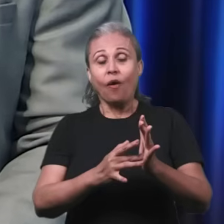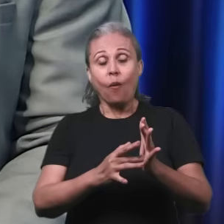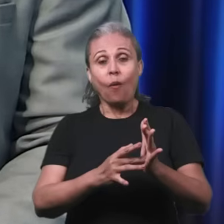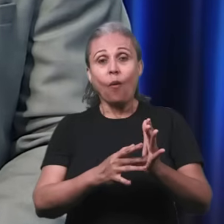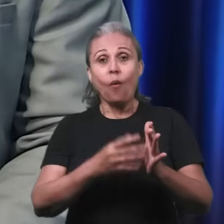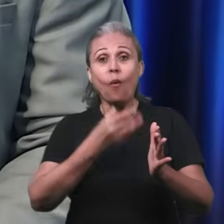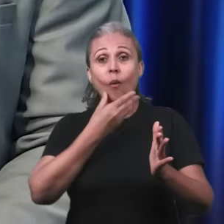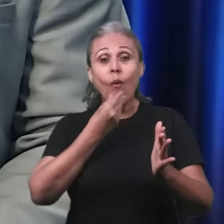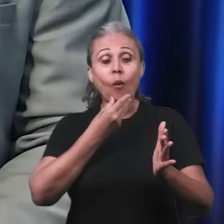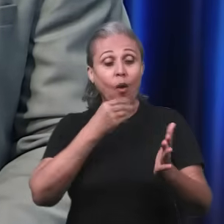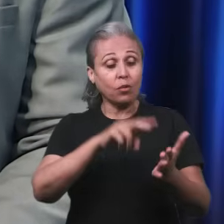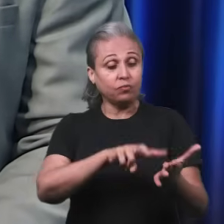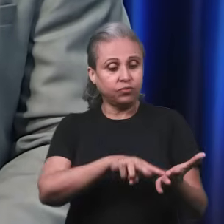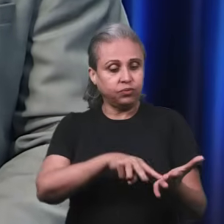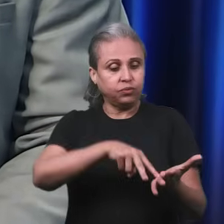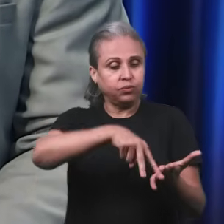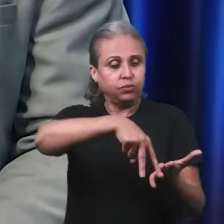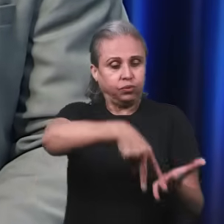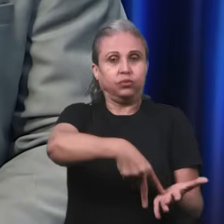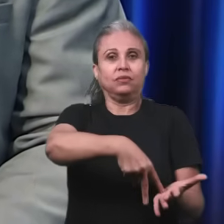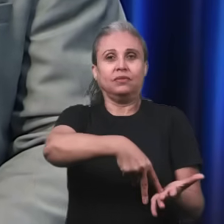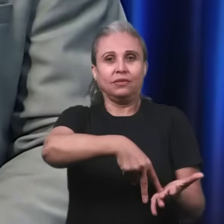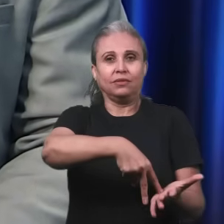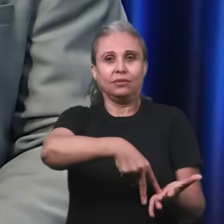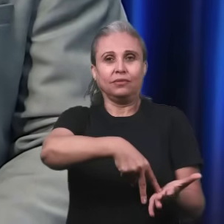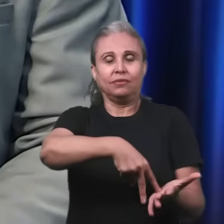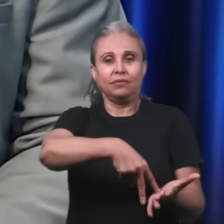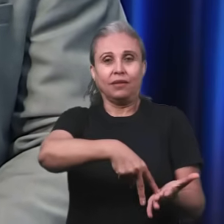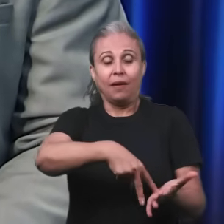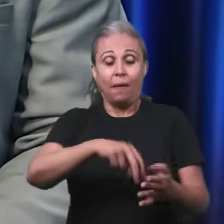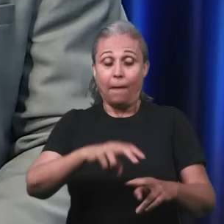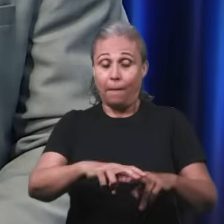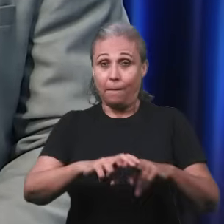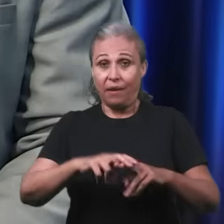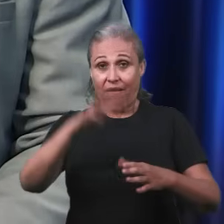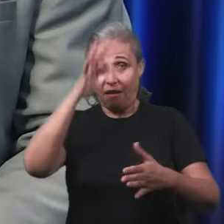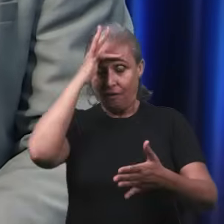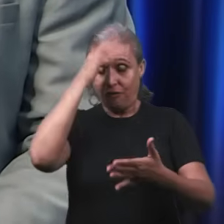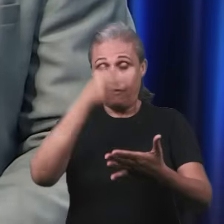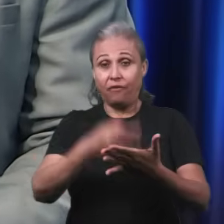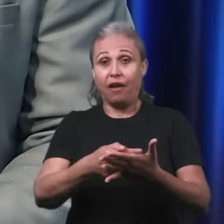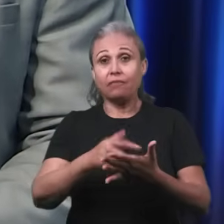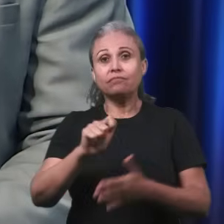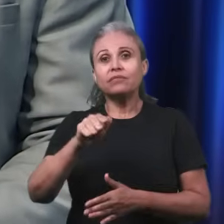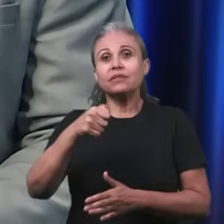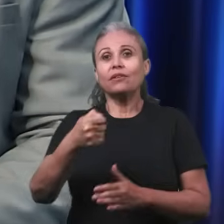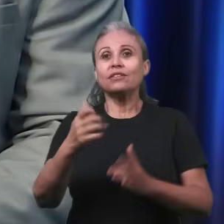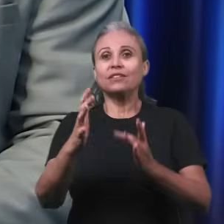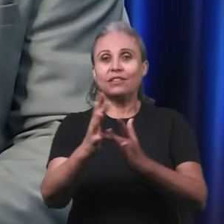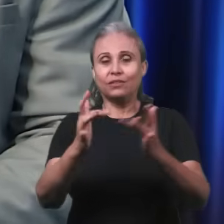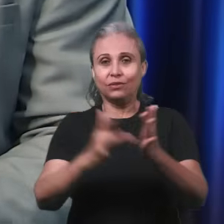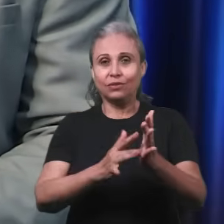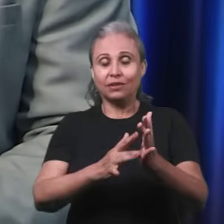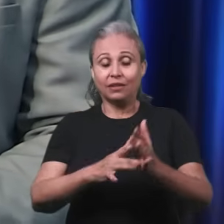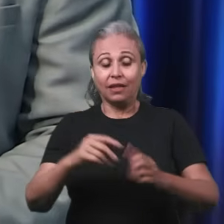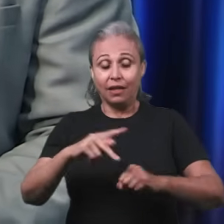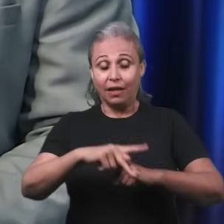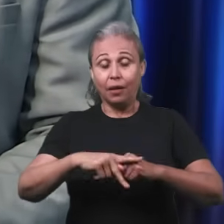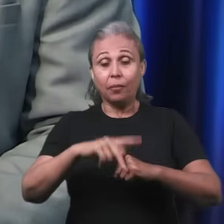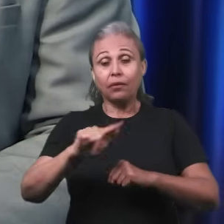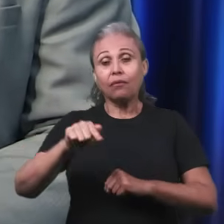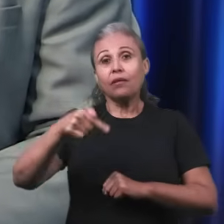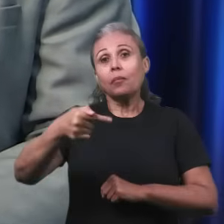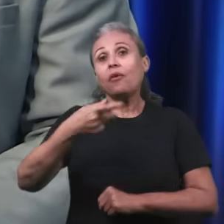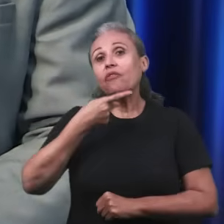vós vedes e conheceis. Então foi pela fé no nome de Jesus. E Pedro, mais adiante, ele fala